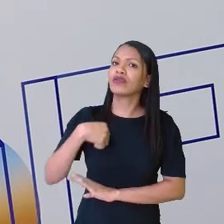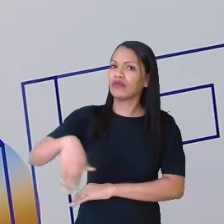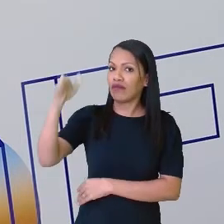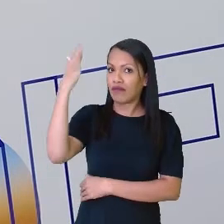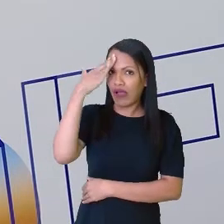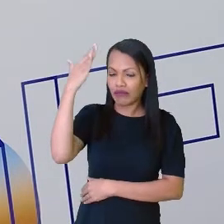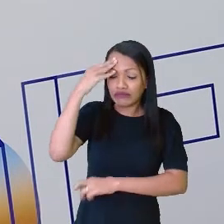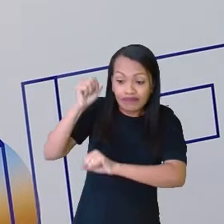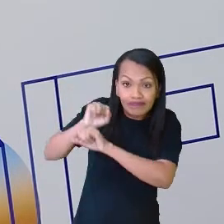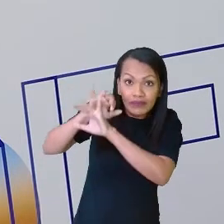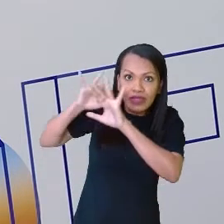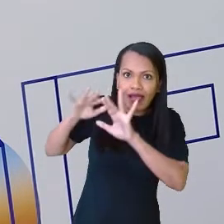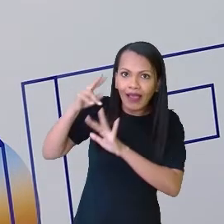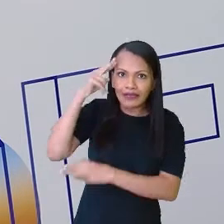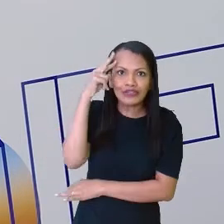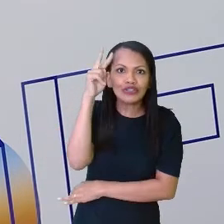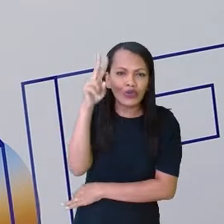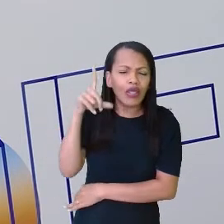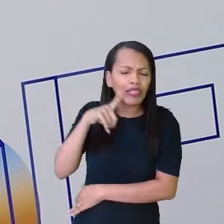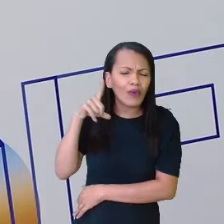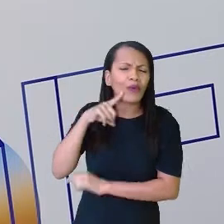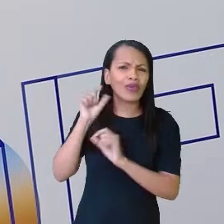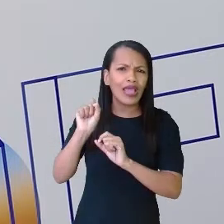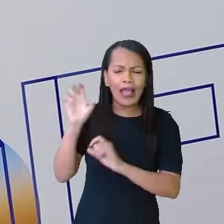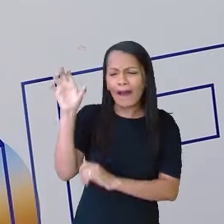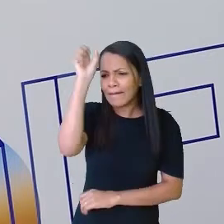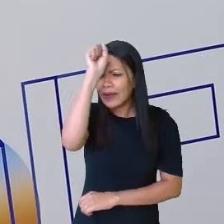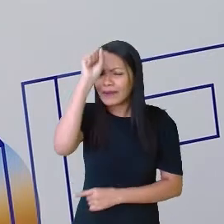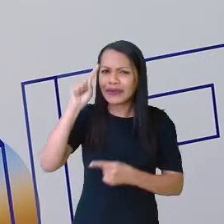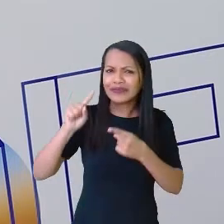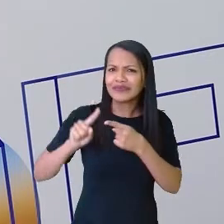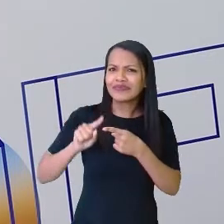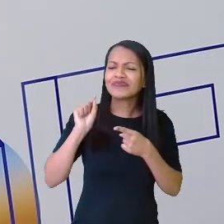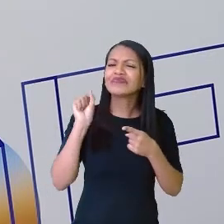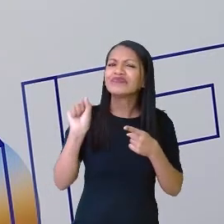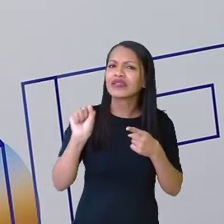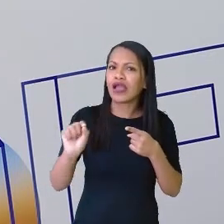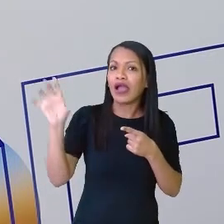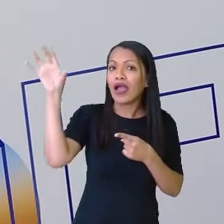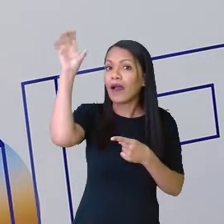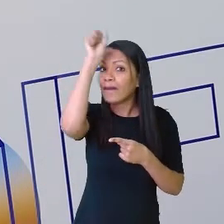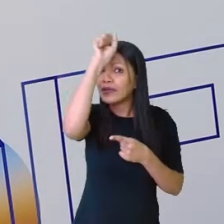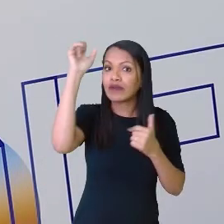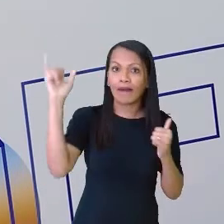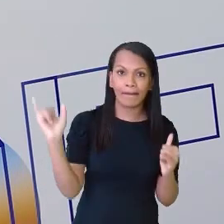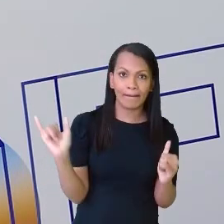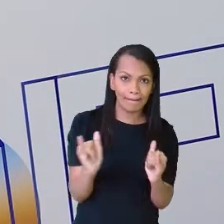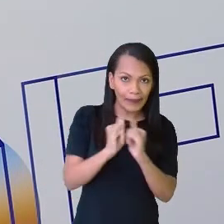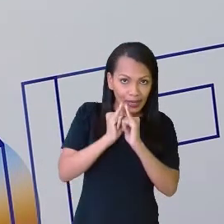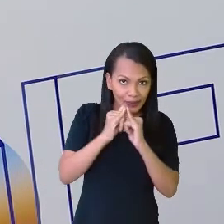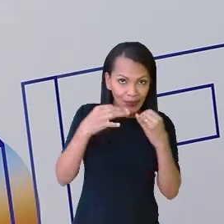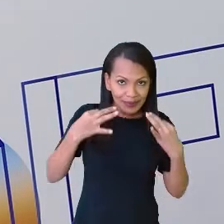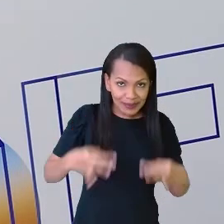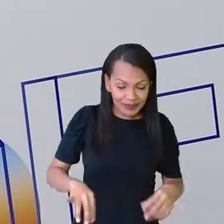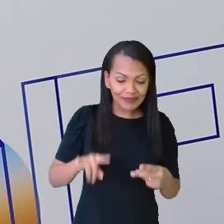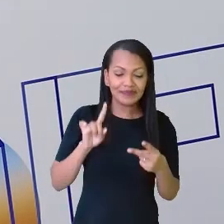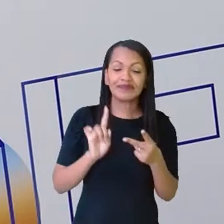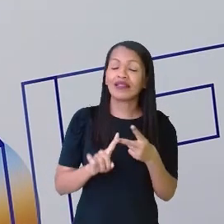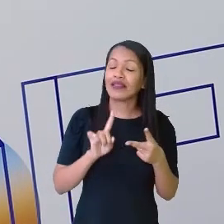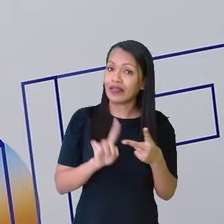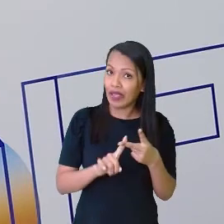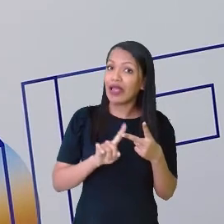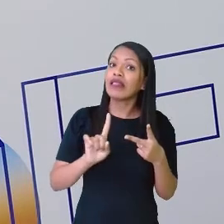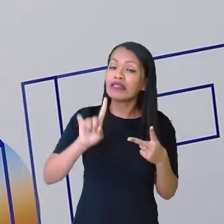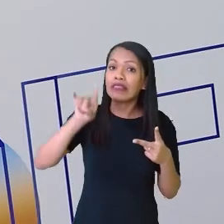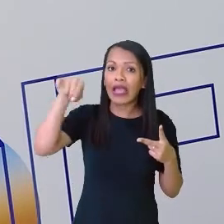bem. Essa história ela é muito rica em ensinamentos. O primeiro deles, a gente aprende a perdoar. E depois, a gente